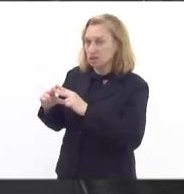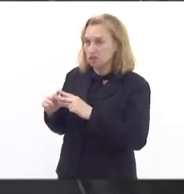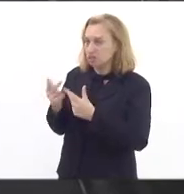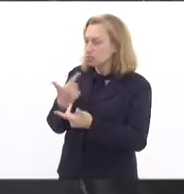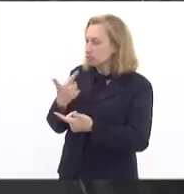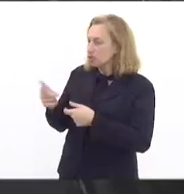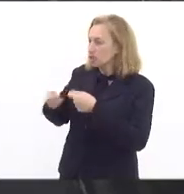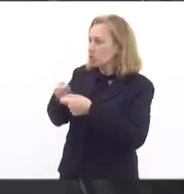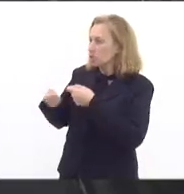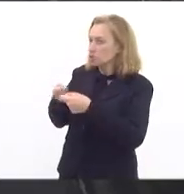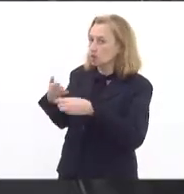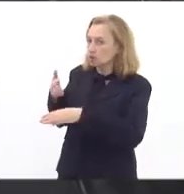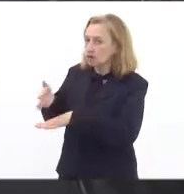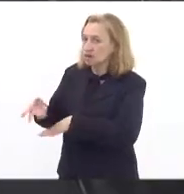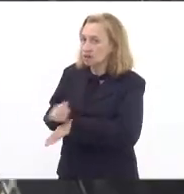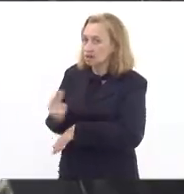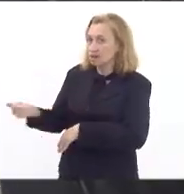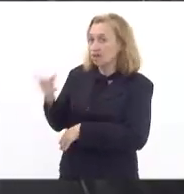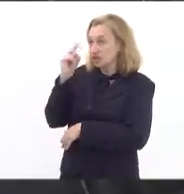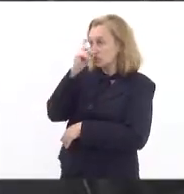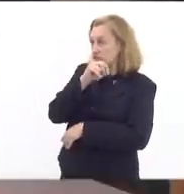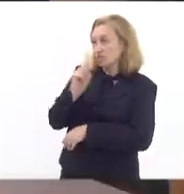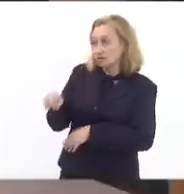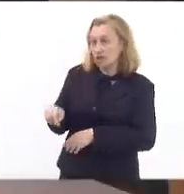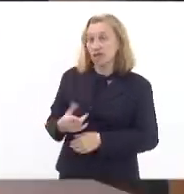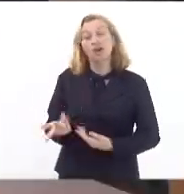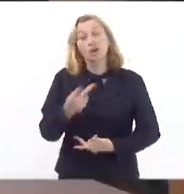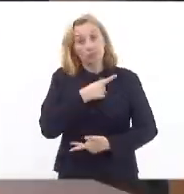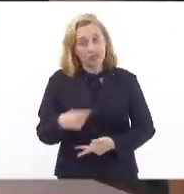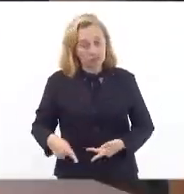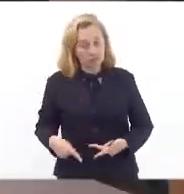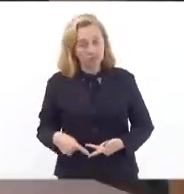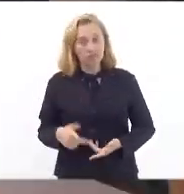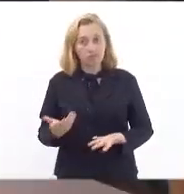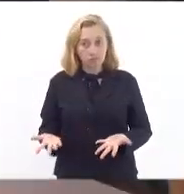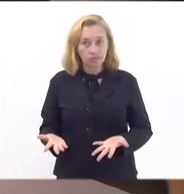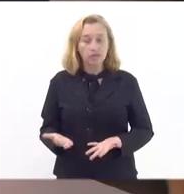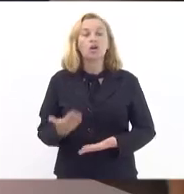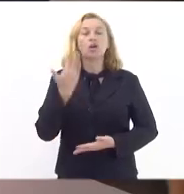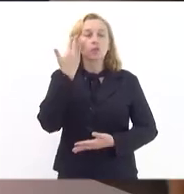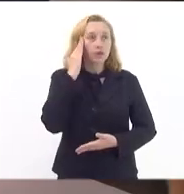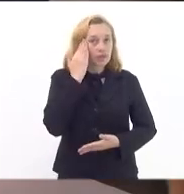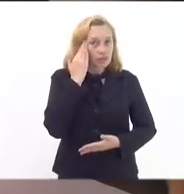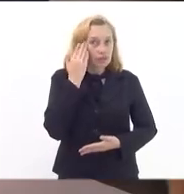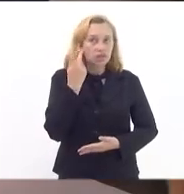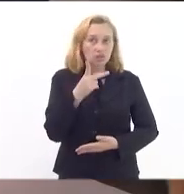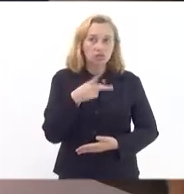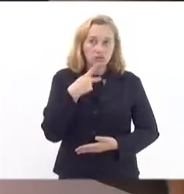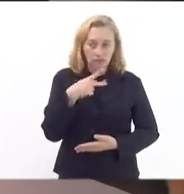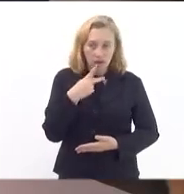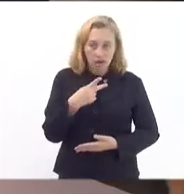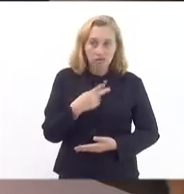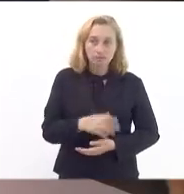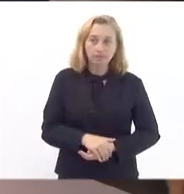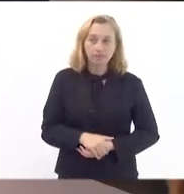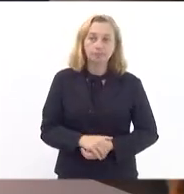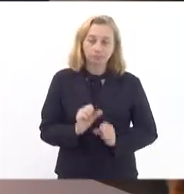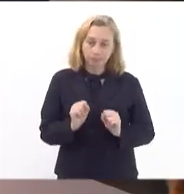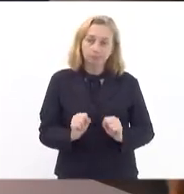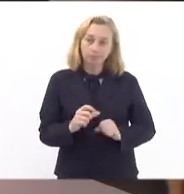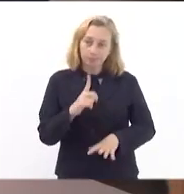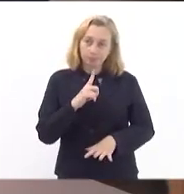controle de 500 que sai e fica difícil né a gente jogar gelo eu compreendo essa posição eu compreendo